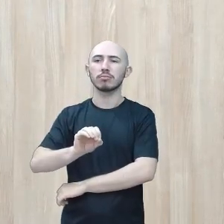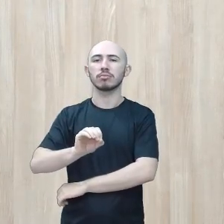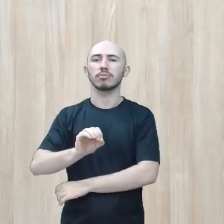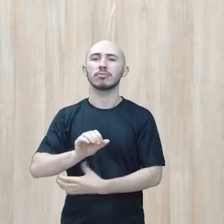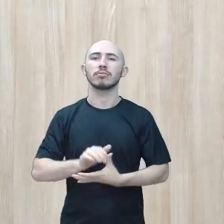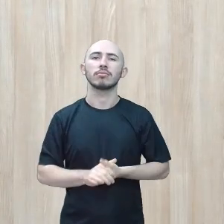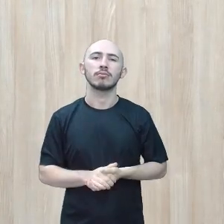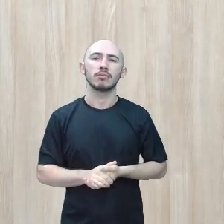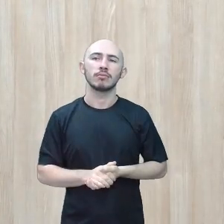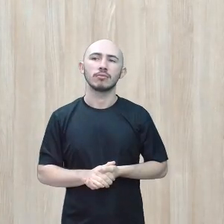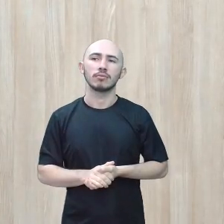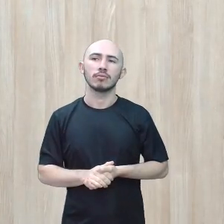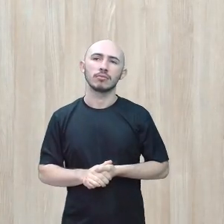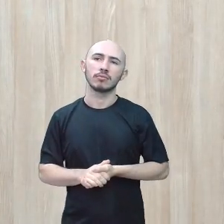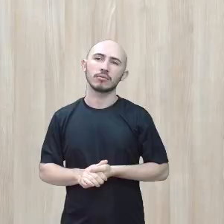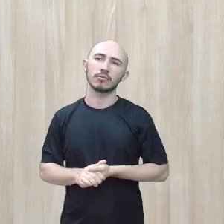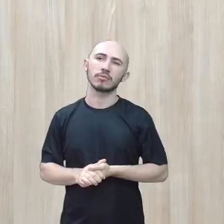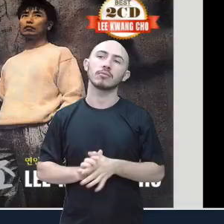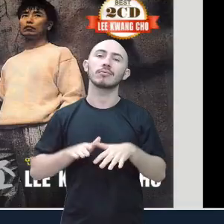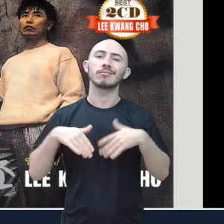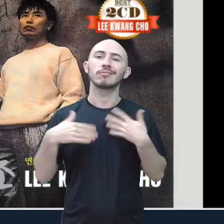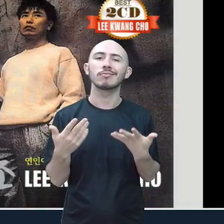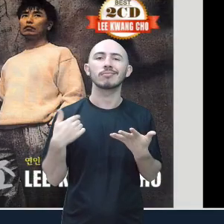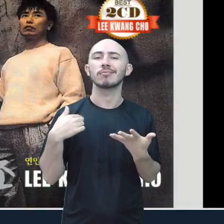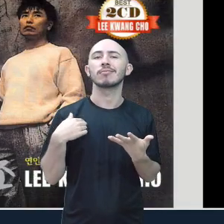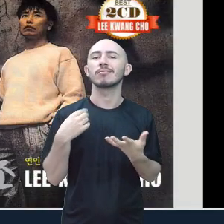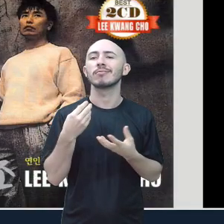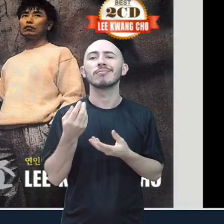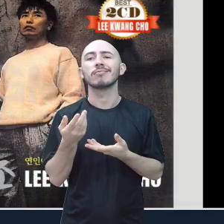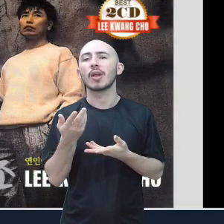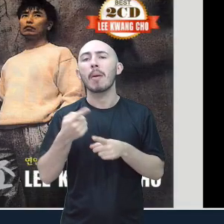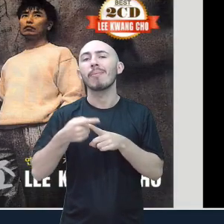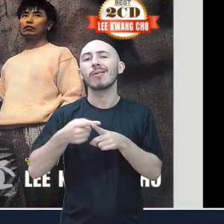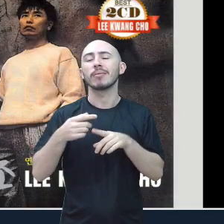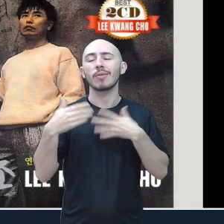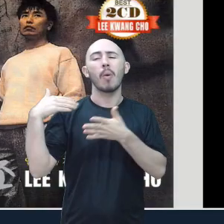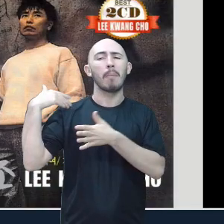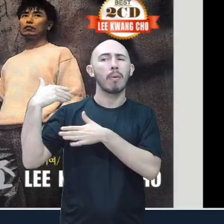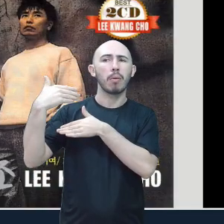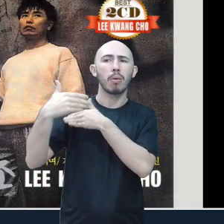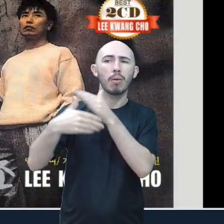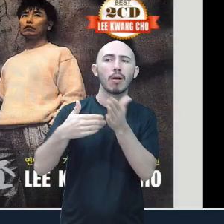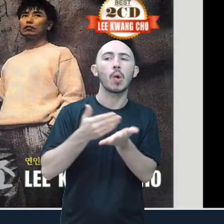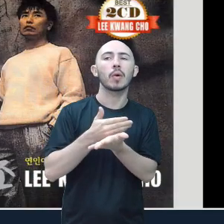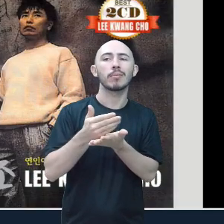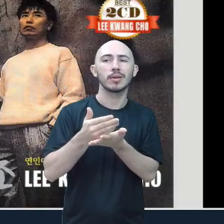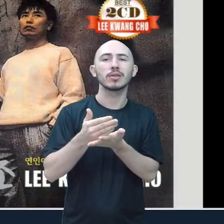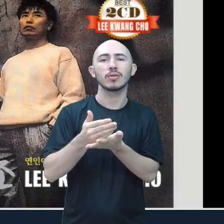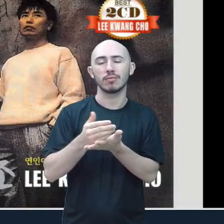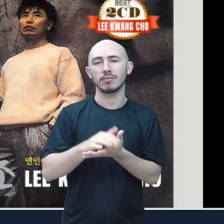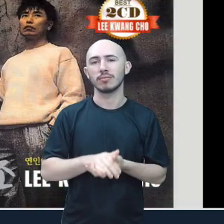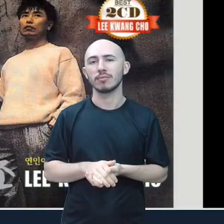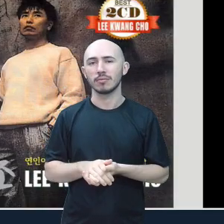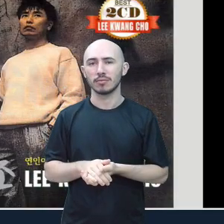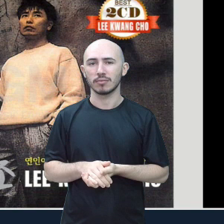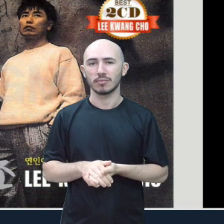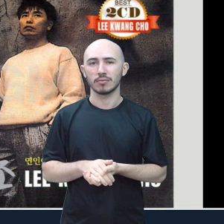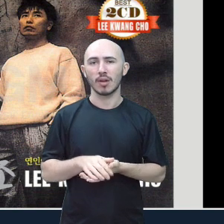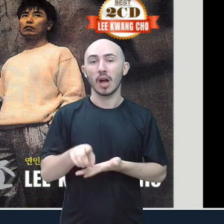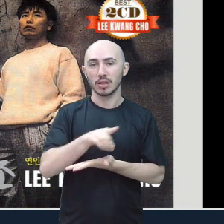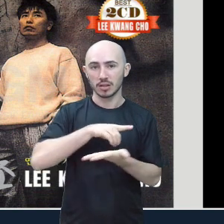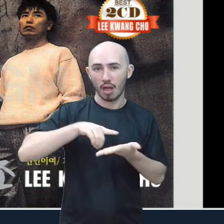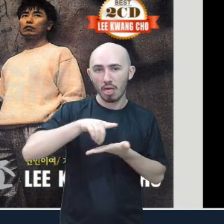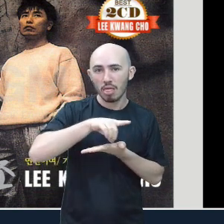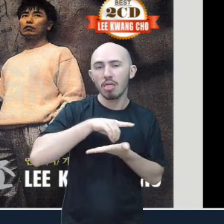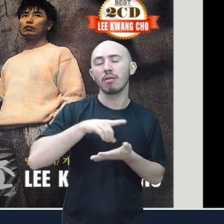ela foi resultante a partir desse CD, né? Que eu não consigo falar o nome, mas